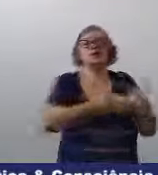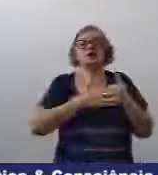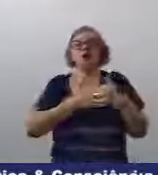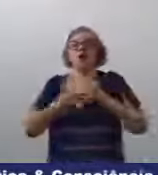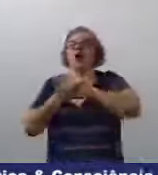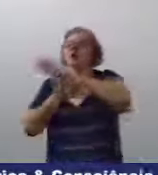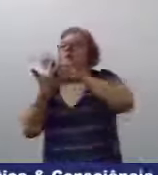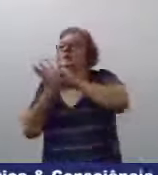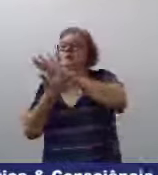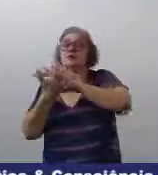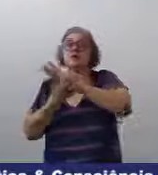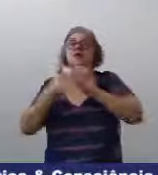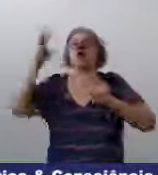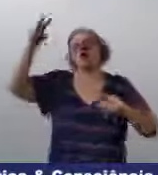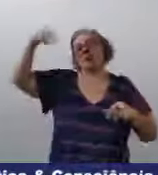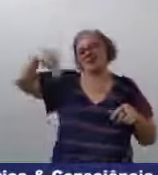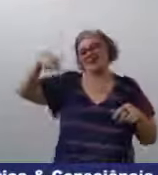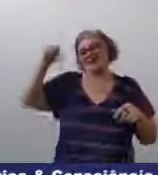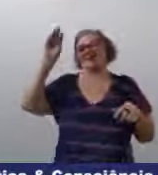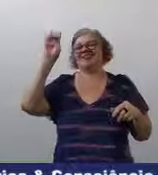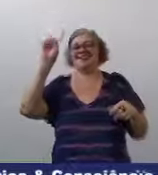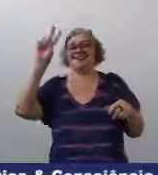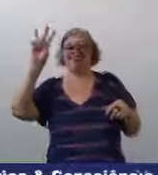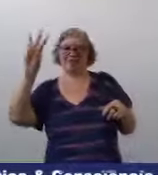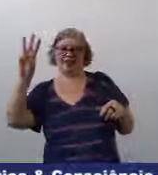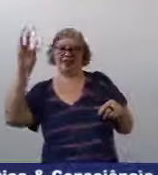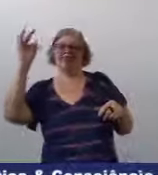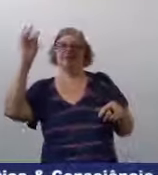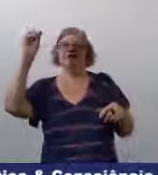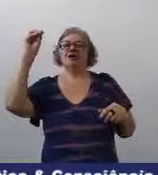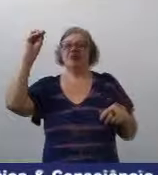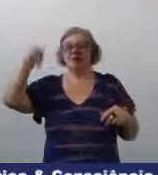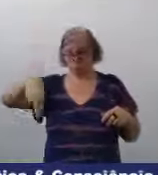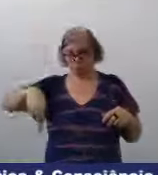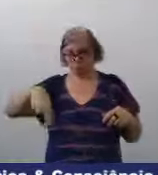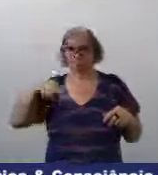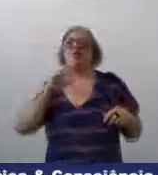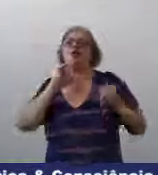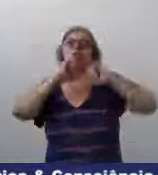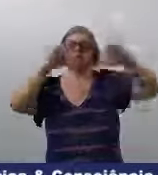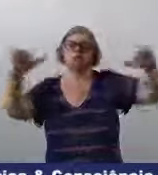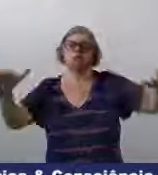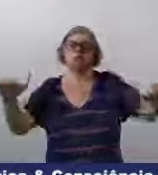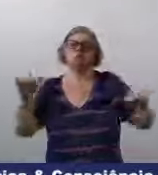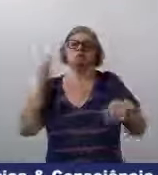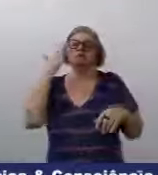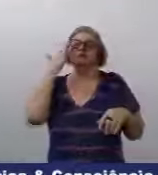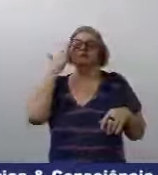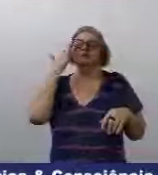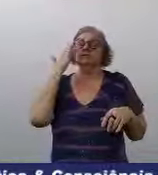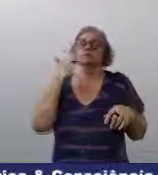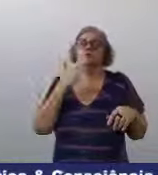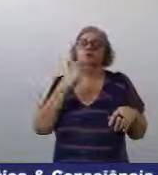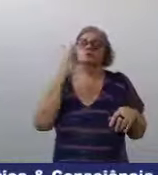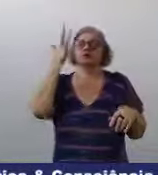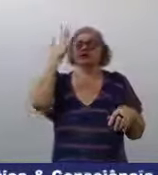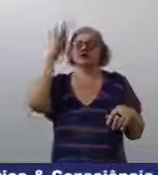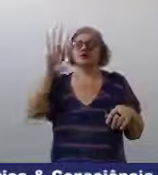Ele deixa de ser nada. Mas Newton, espertamente, não querendo muitas discussões naquele momento,